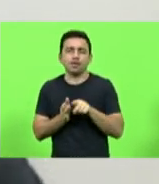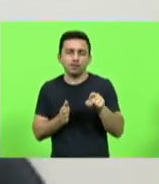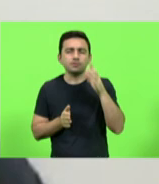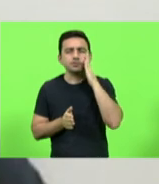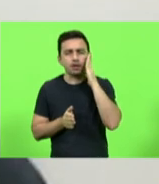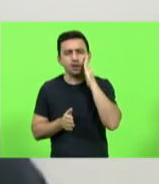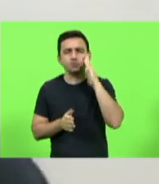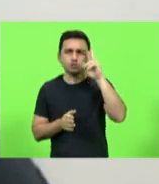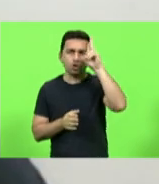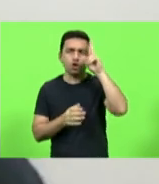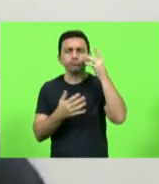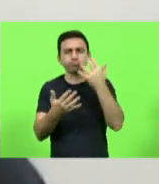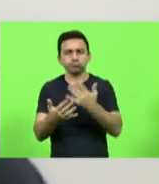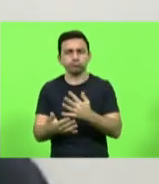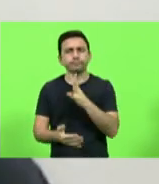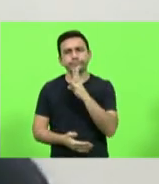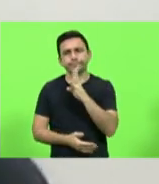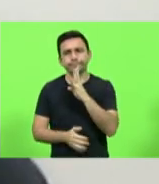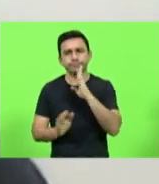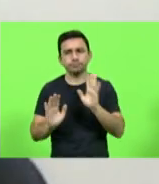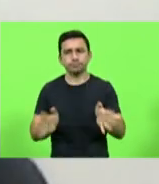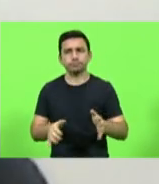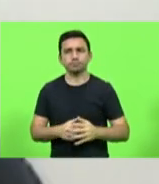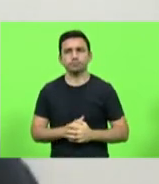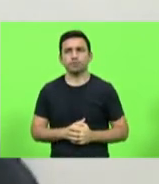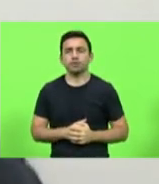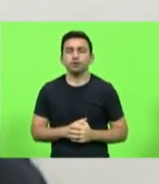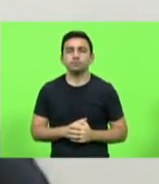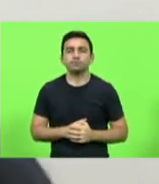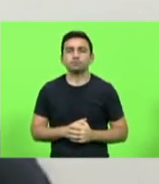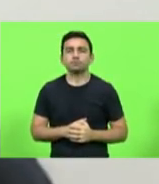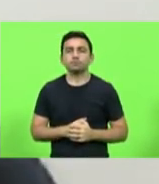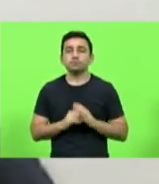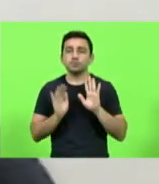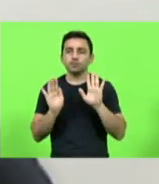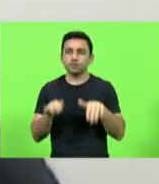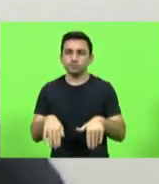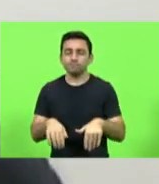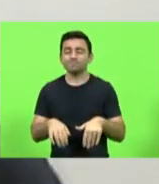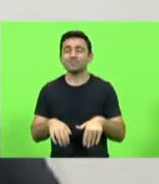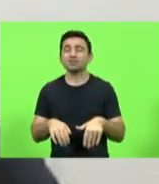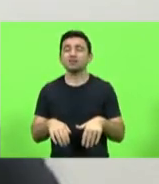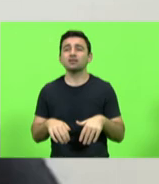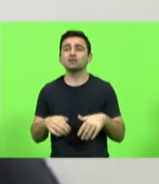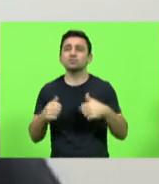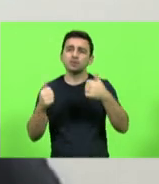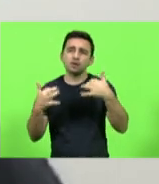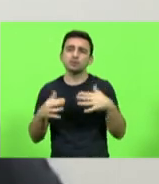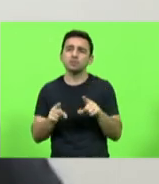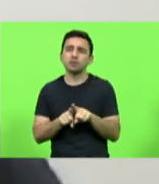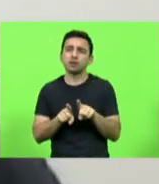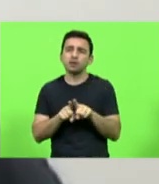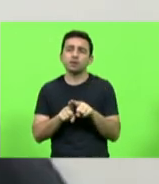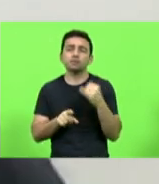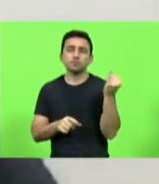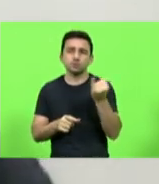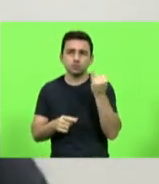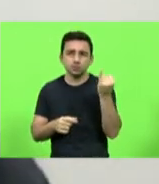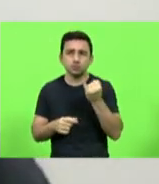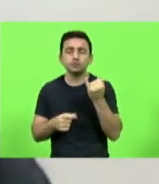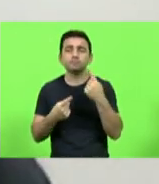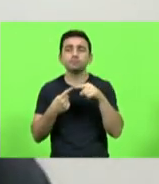para poder fazer, né? Por fim, para ficar dentro do tempo, acho que é importante assinalar que